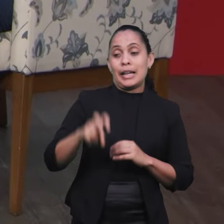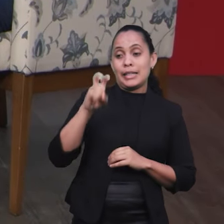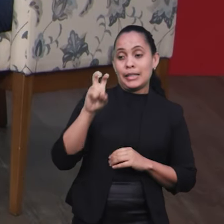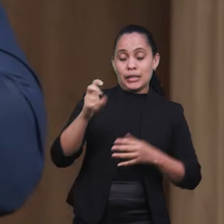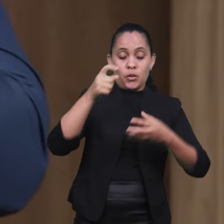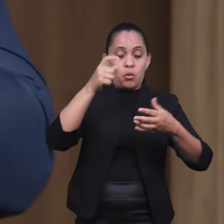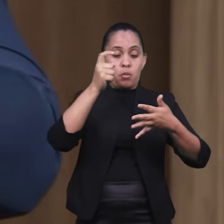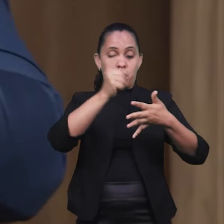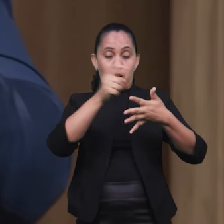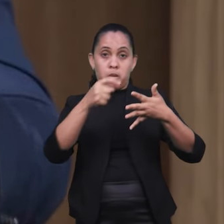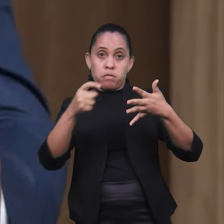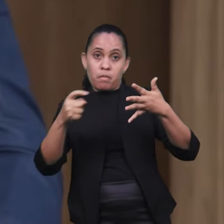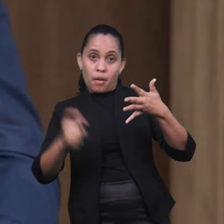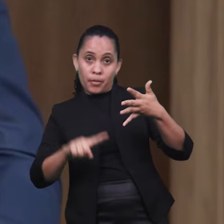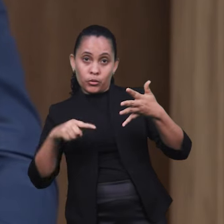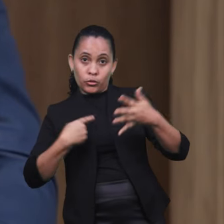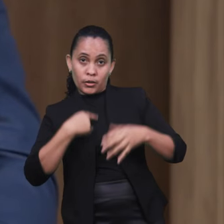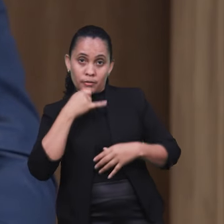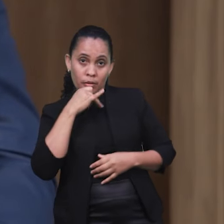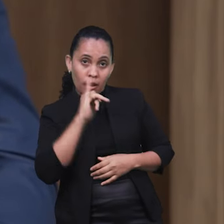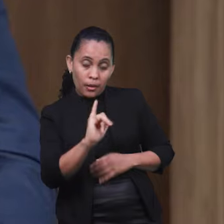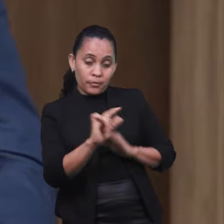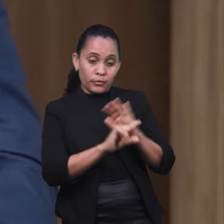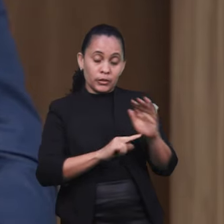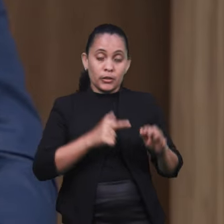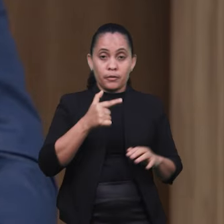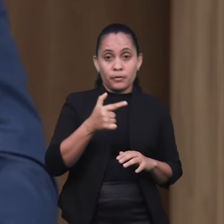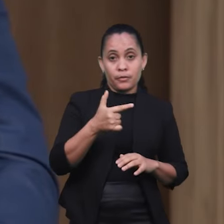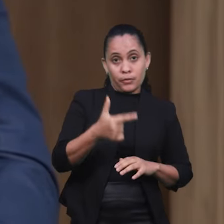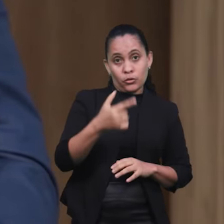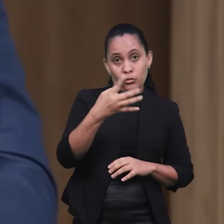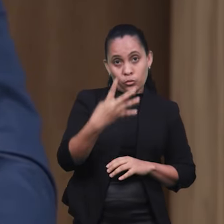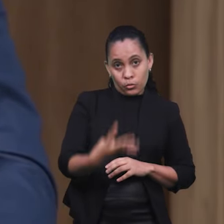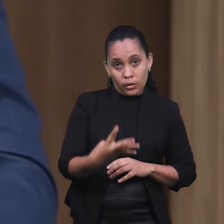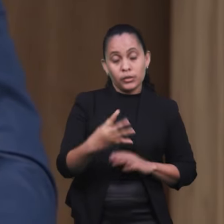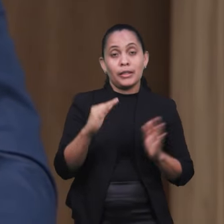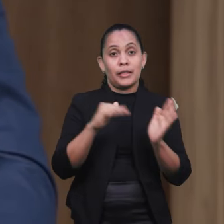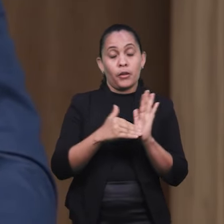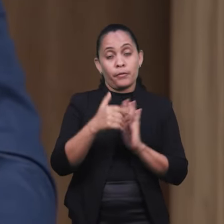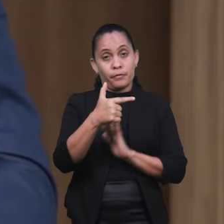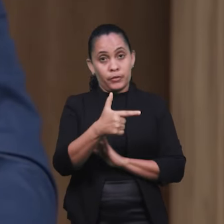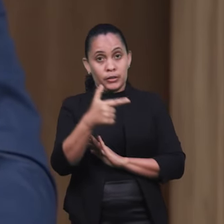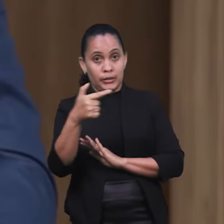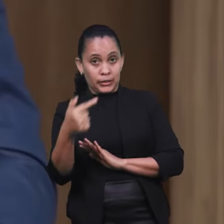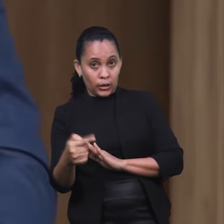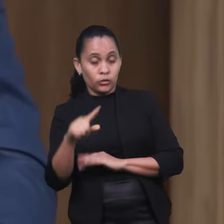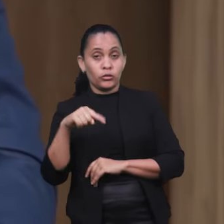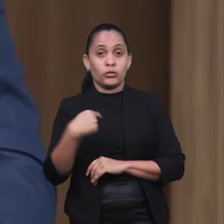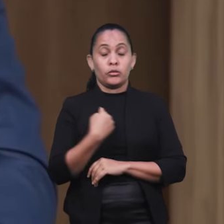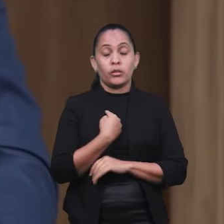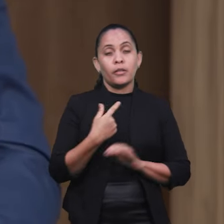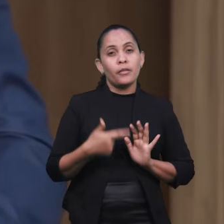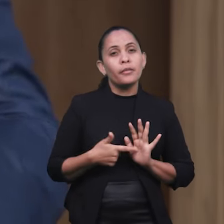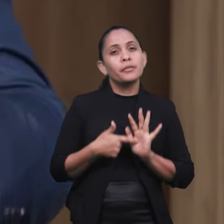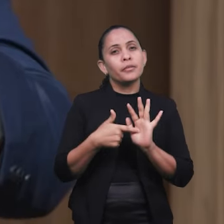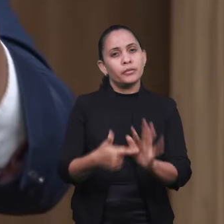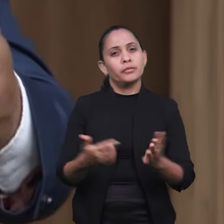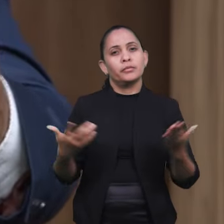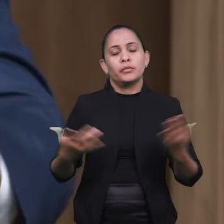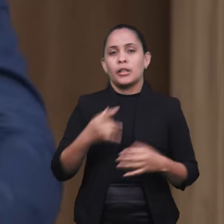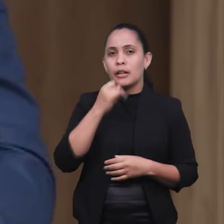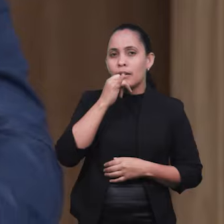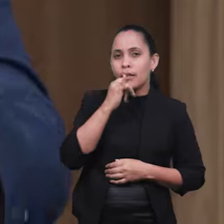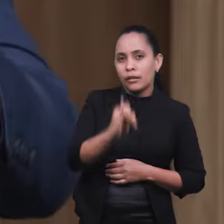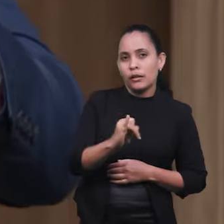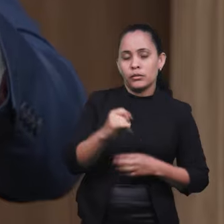5 tópicos que nós falamos, né, do versículo 24, capítulo 11 de Hebreus ao 27, ficamos para